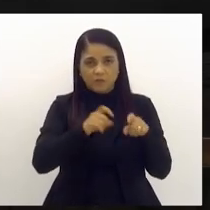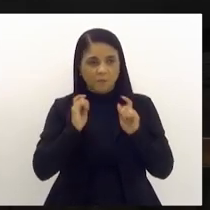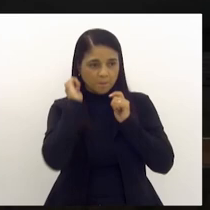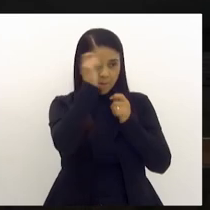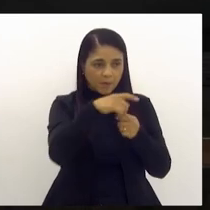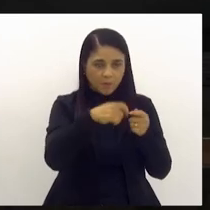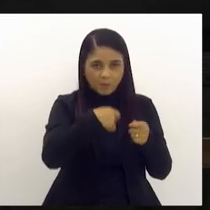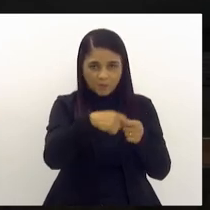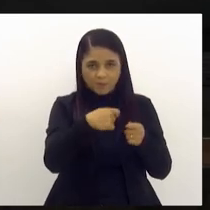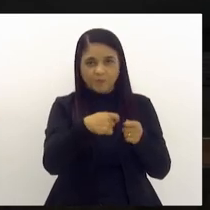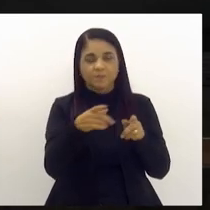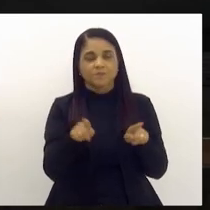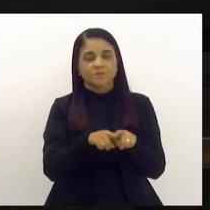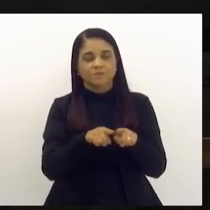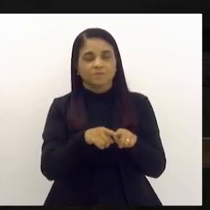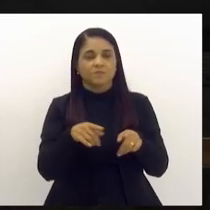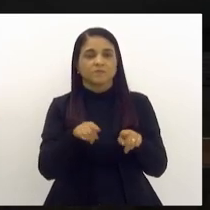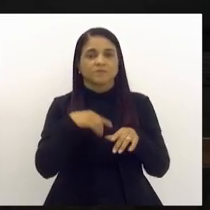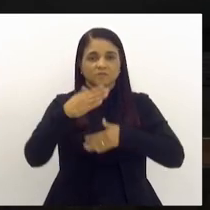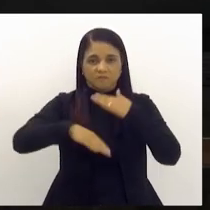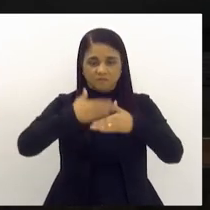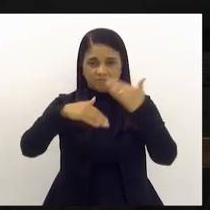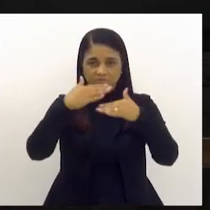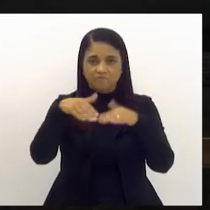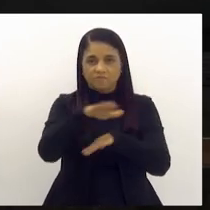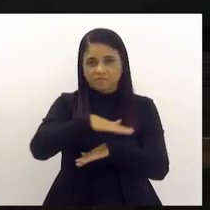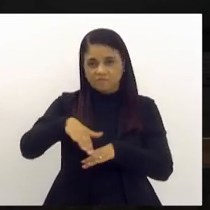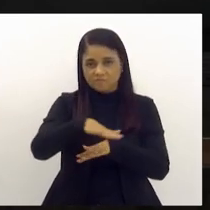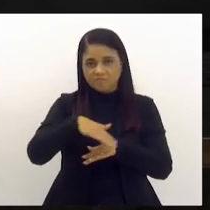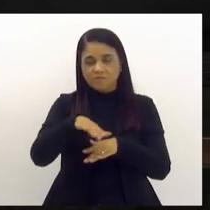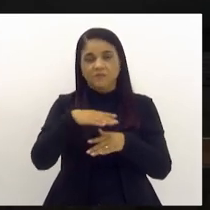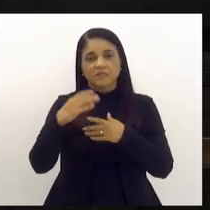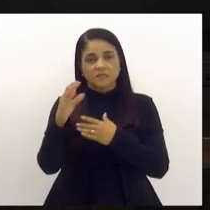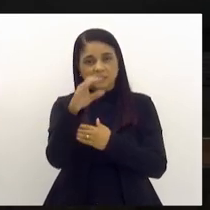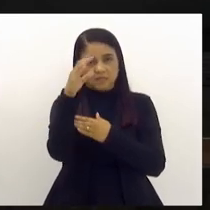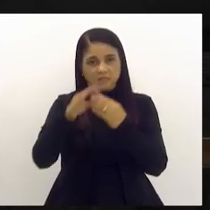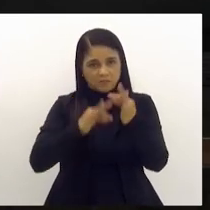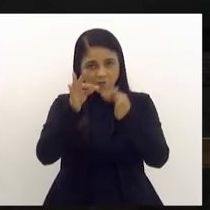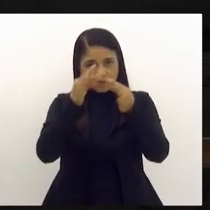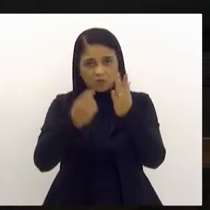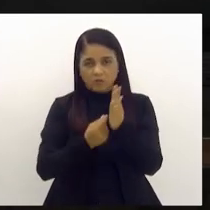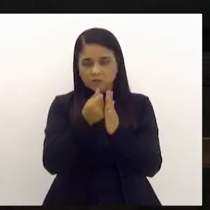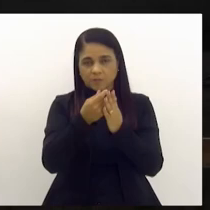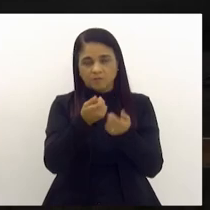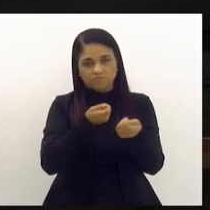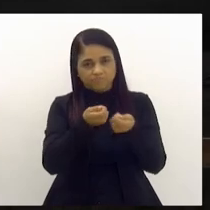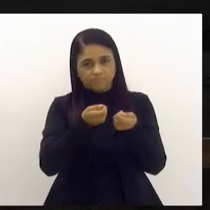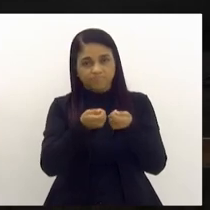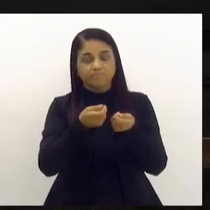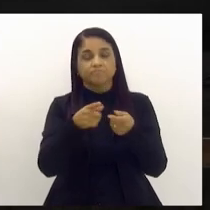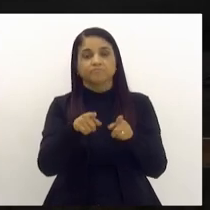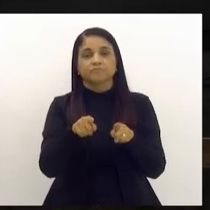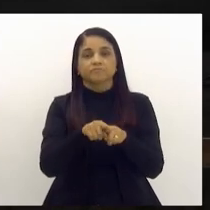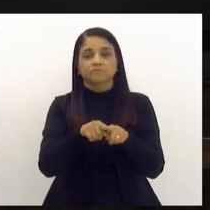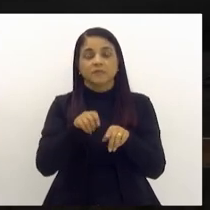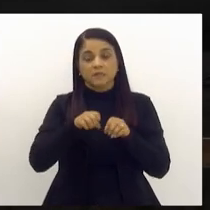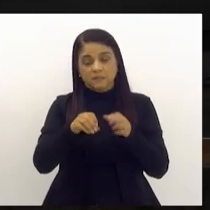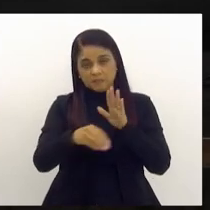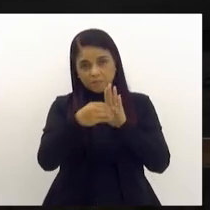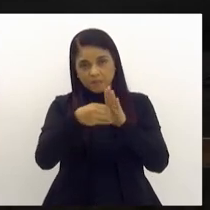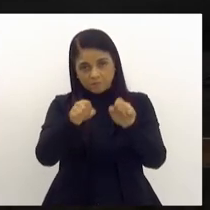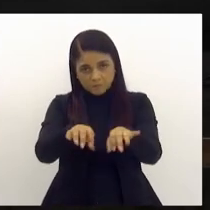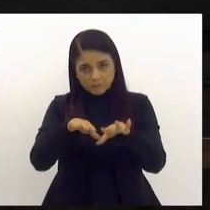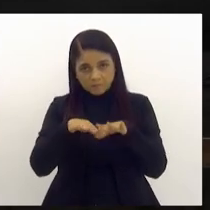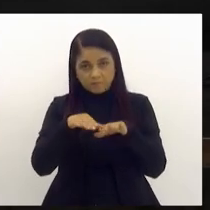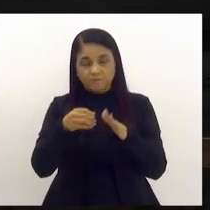Pecuária, Assuntos Municipais e Desenvolvimento Regional, Ciência e Tecnologia e Orçamento e Finanças, as emendas de plenário.